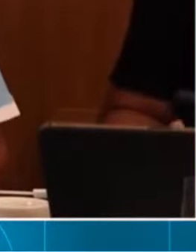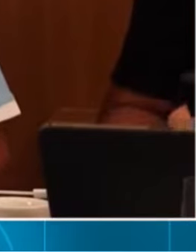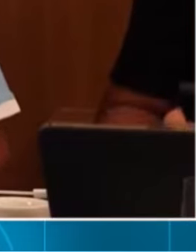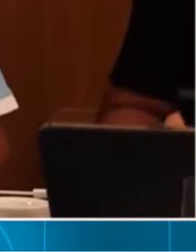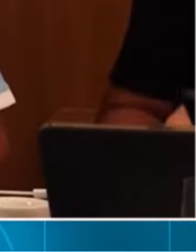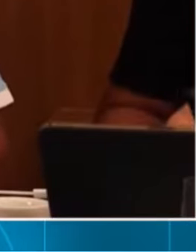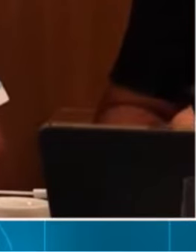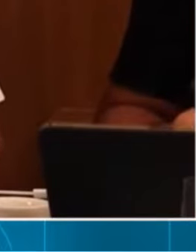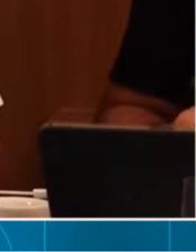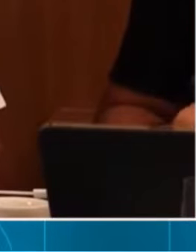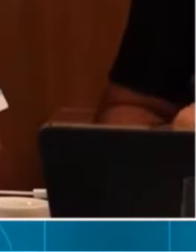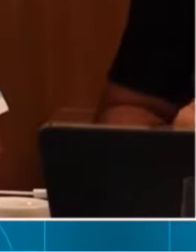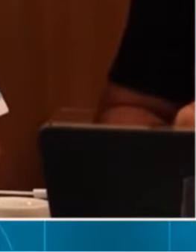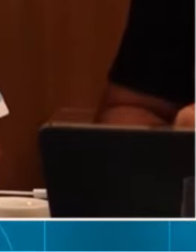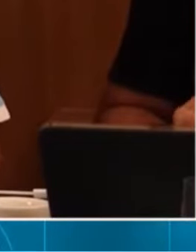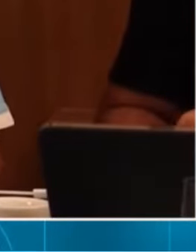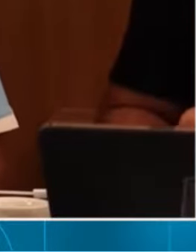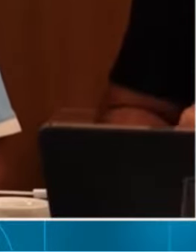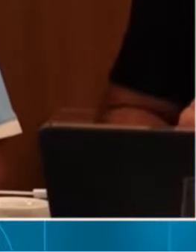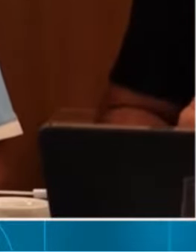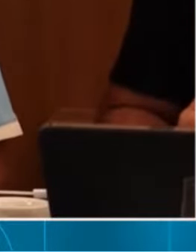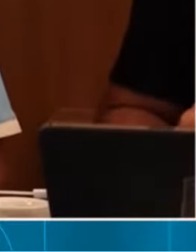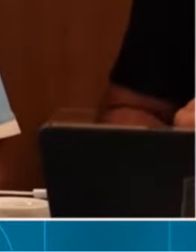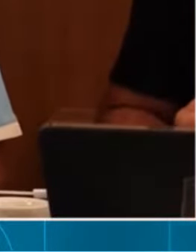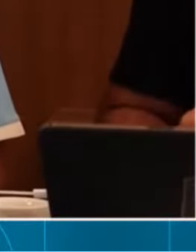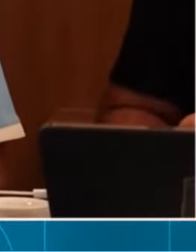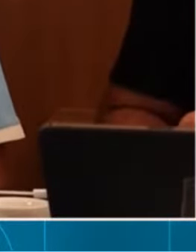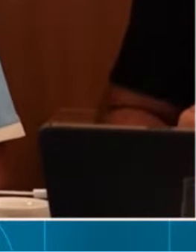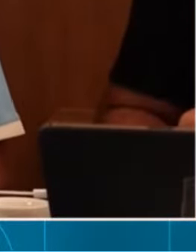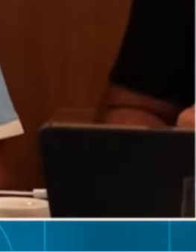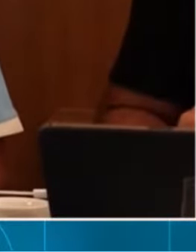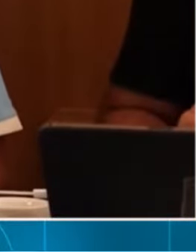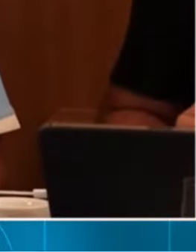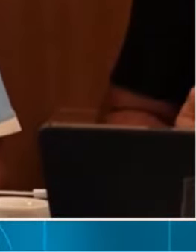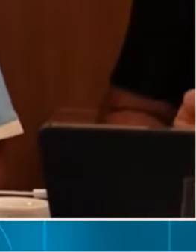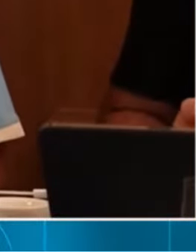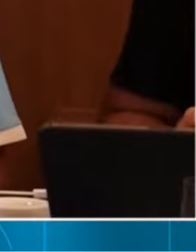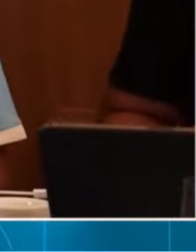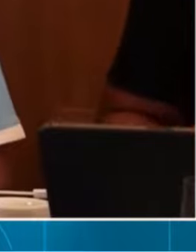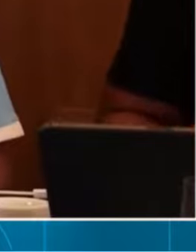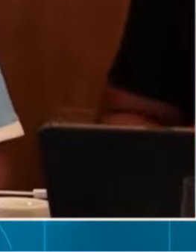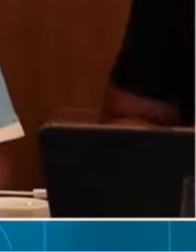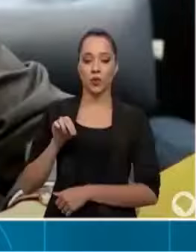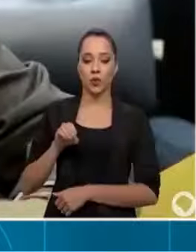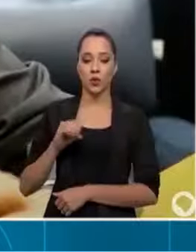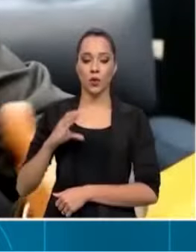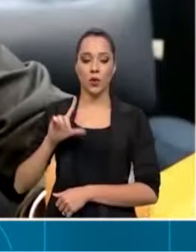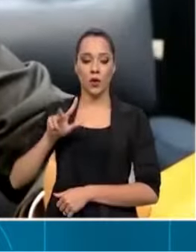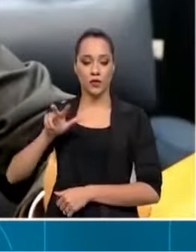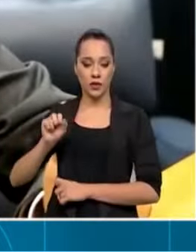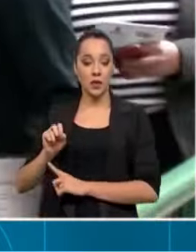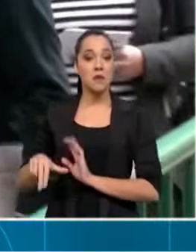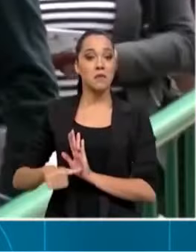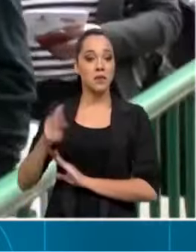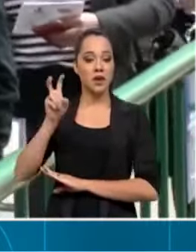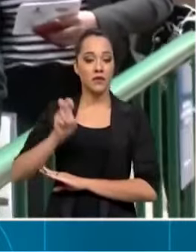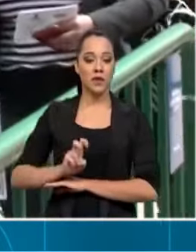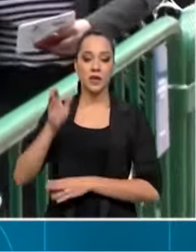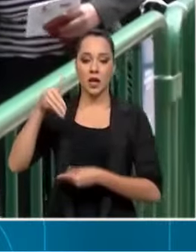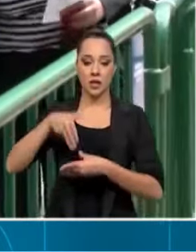de disputa. Entre os comentários mais recorrentes estão os que culpabilizam o ex-presidente e o